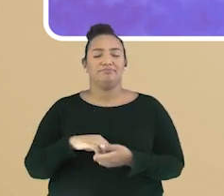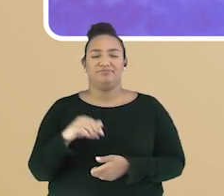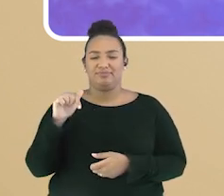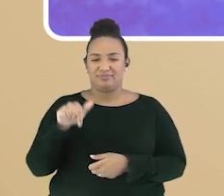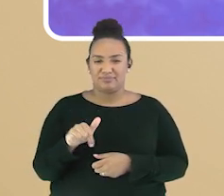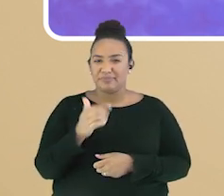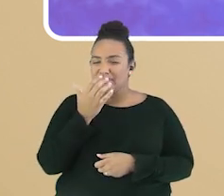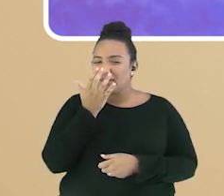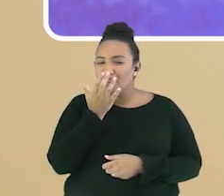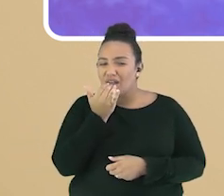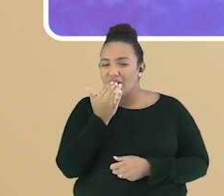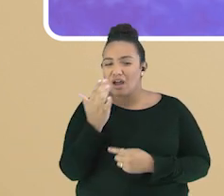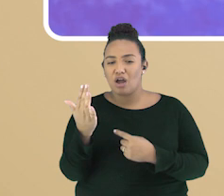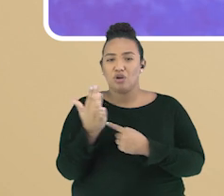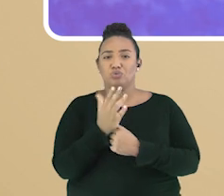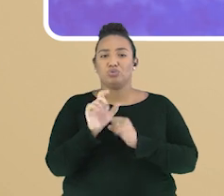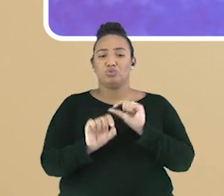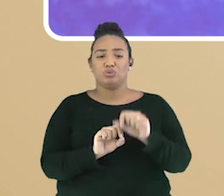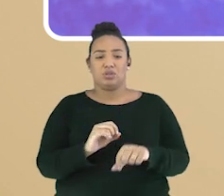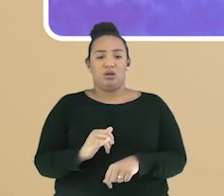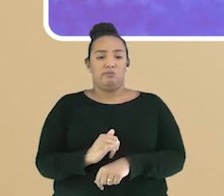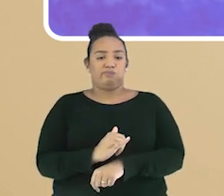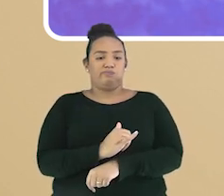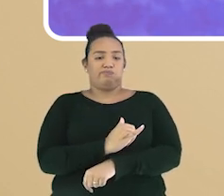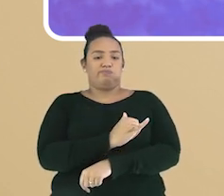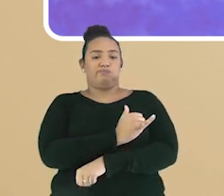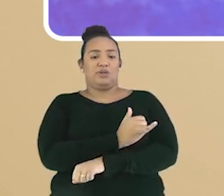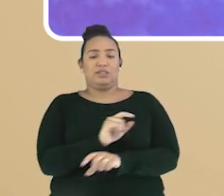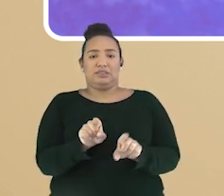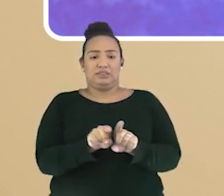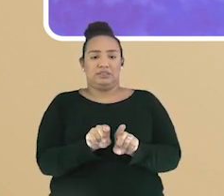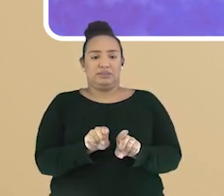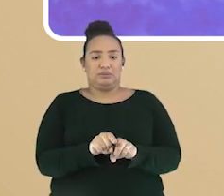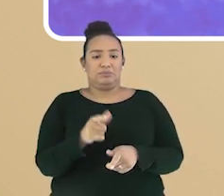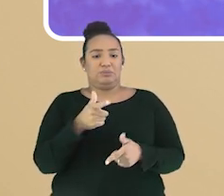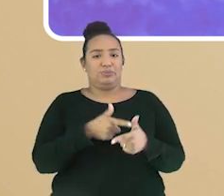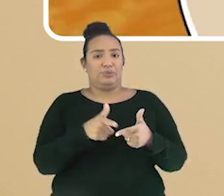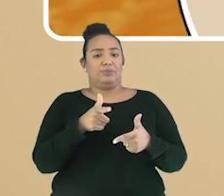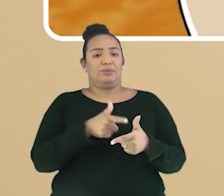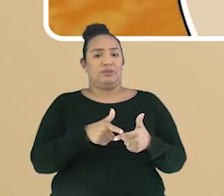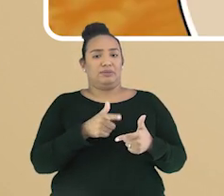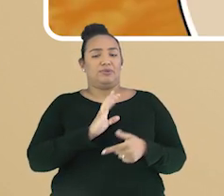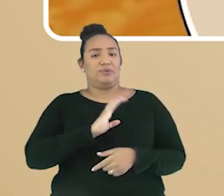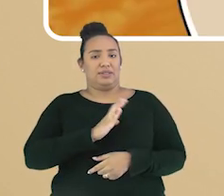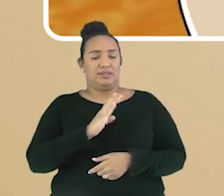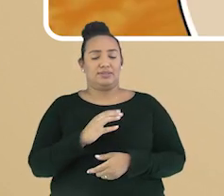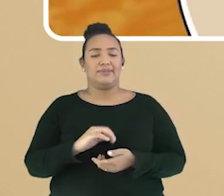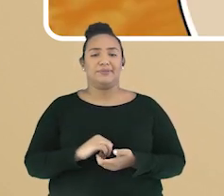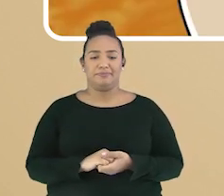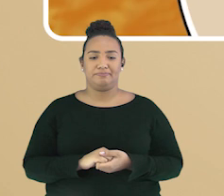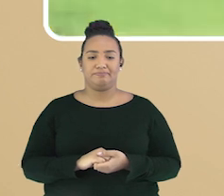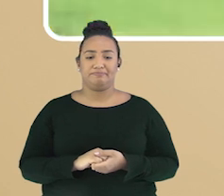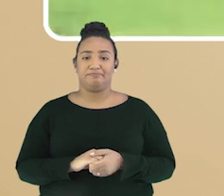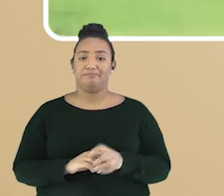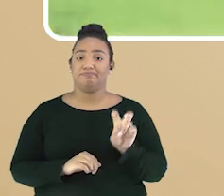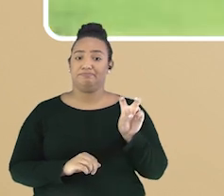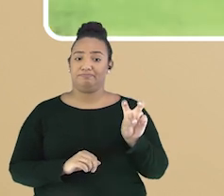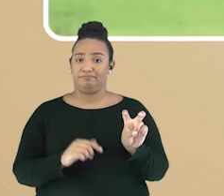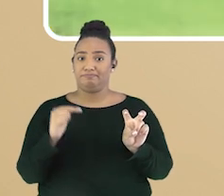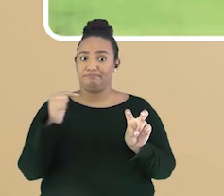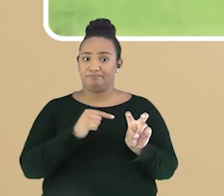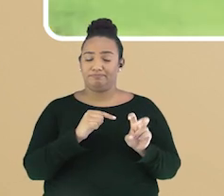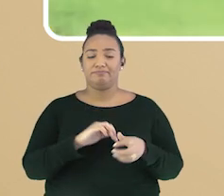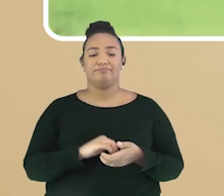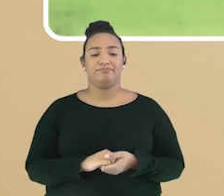alimentos favorecem o ganho de peso e o surgimento de várias doenças. 5. Coma